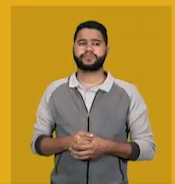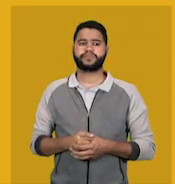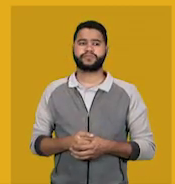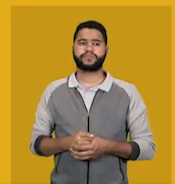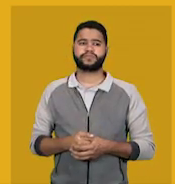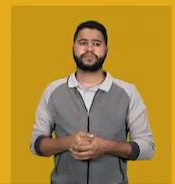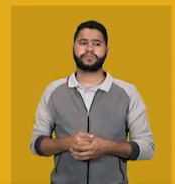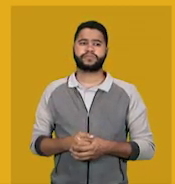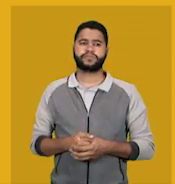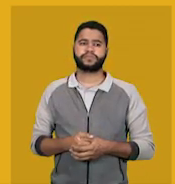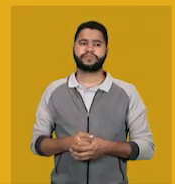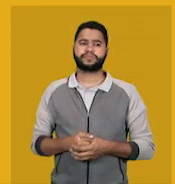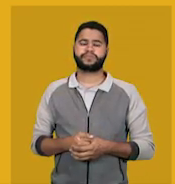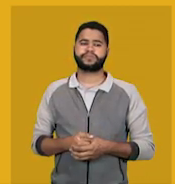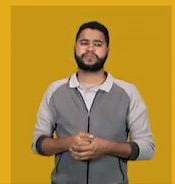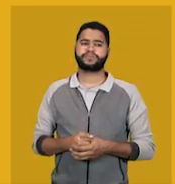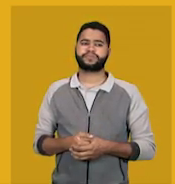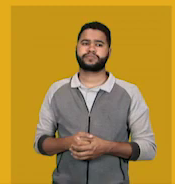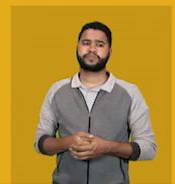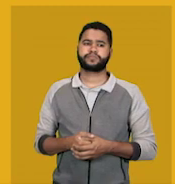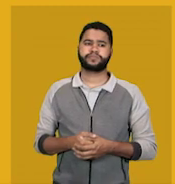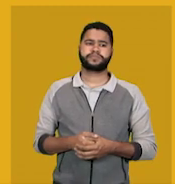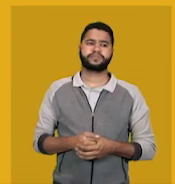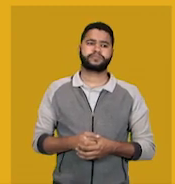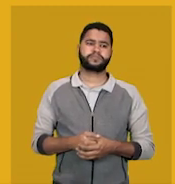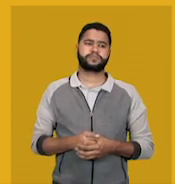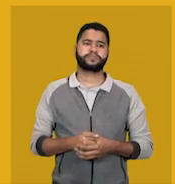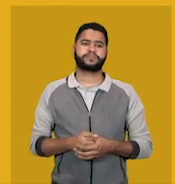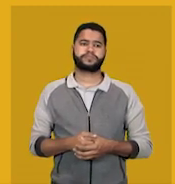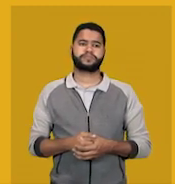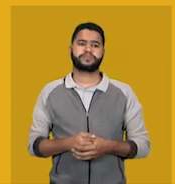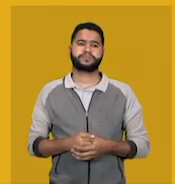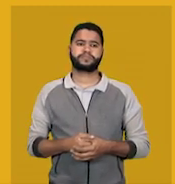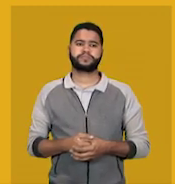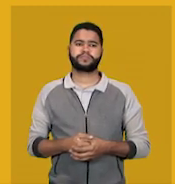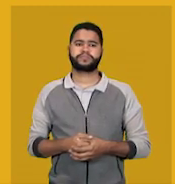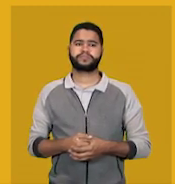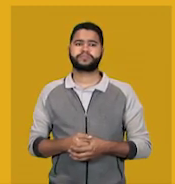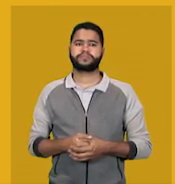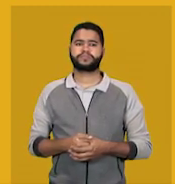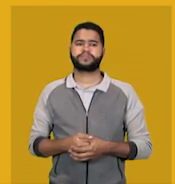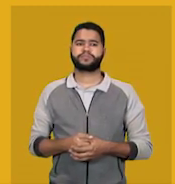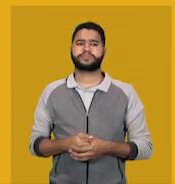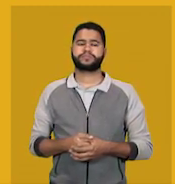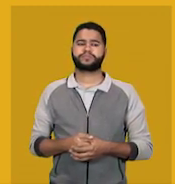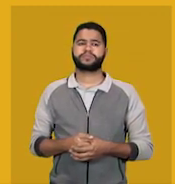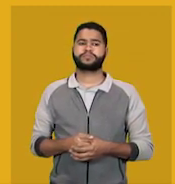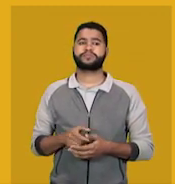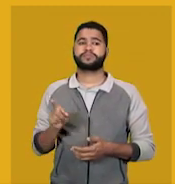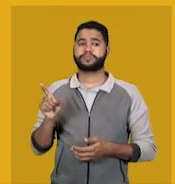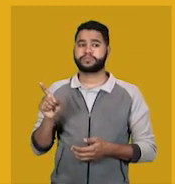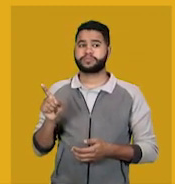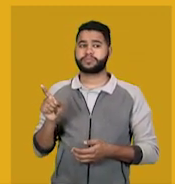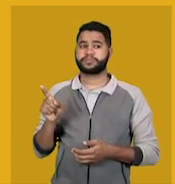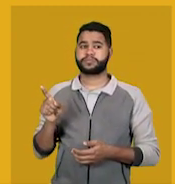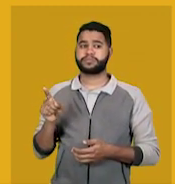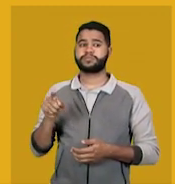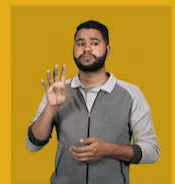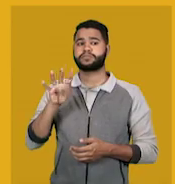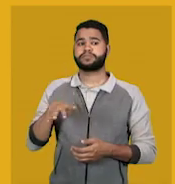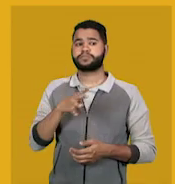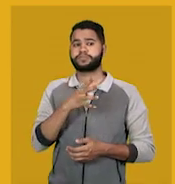Já calculei, já determinei. X sobre 15. Seno de 45 graus, na